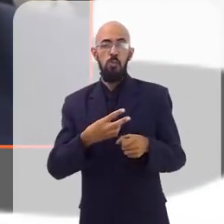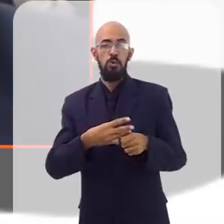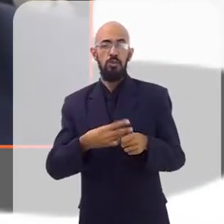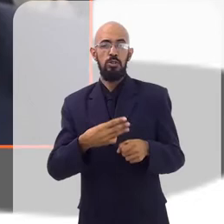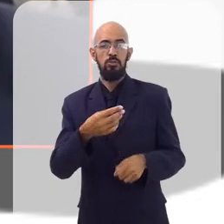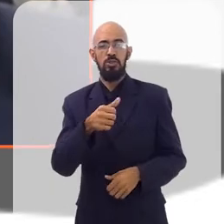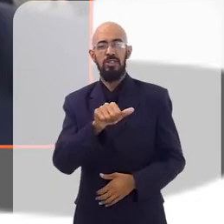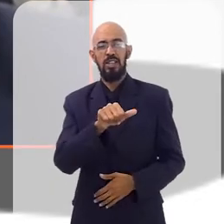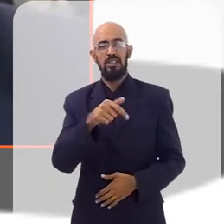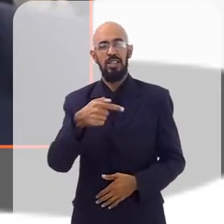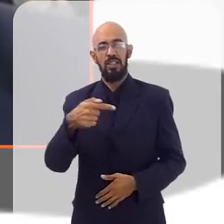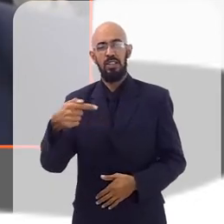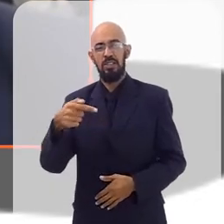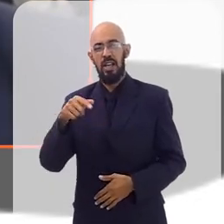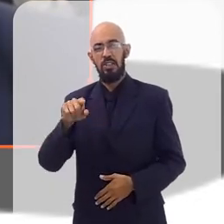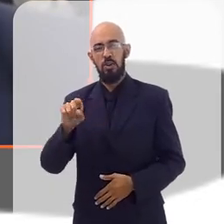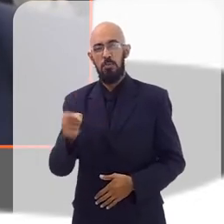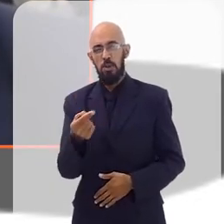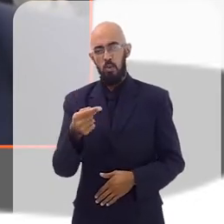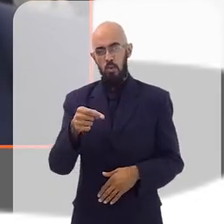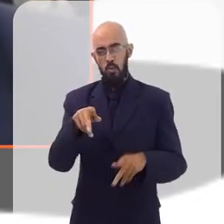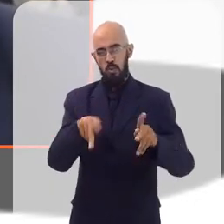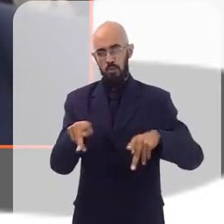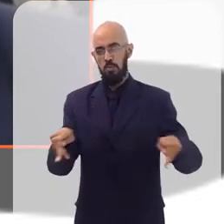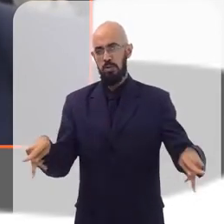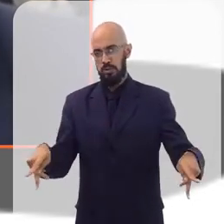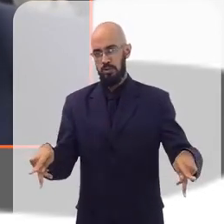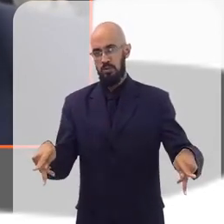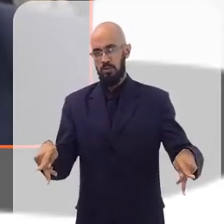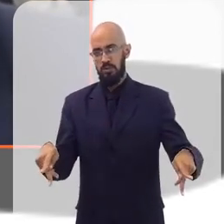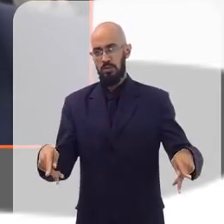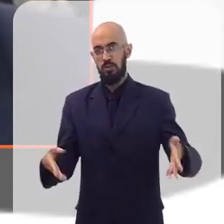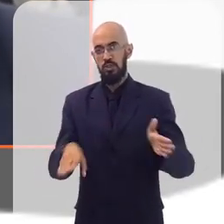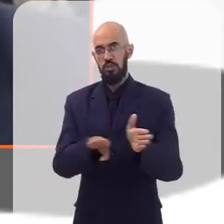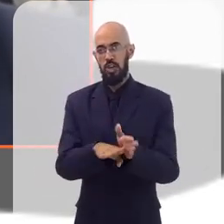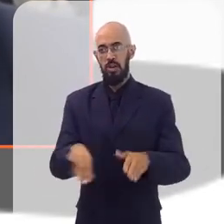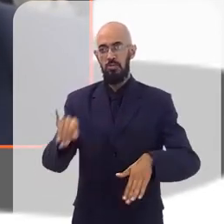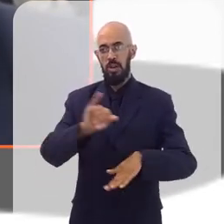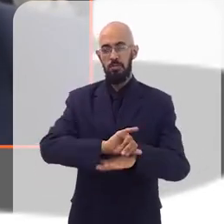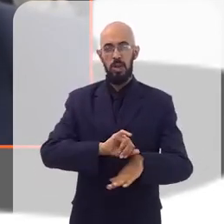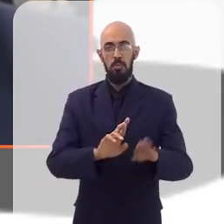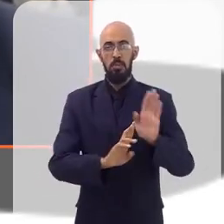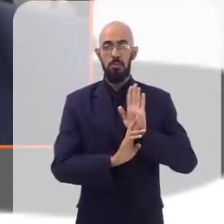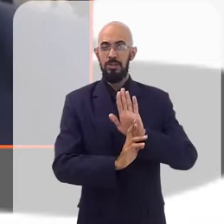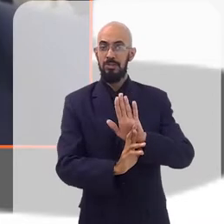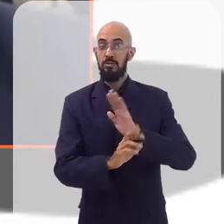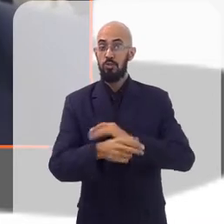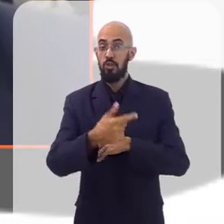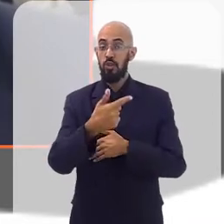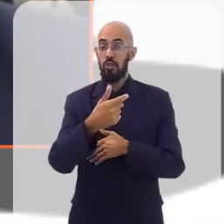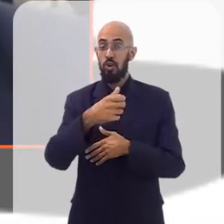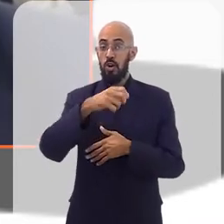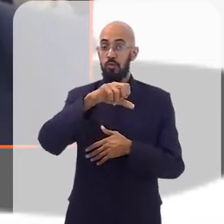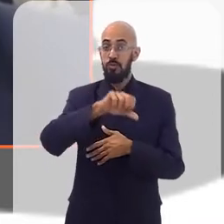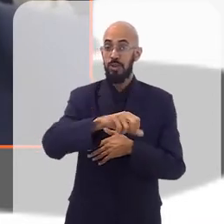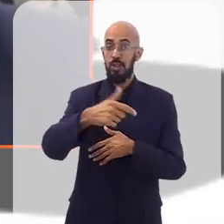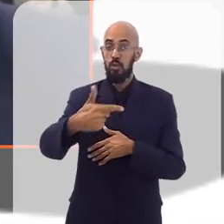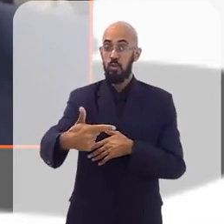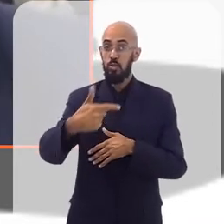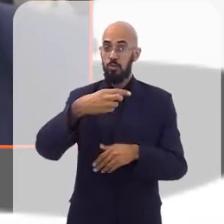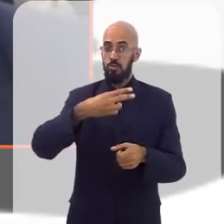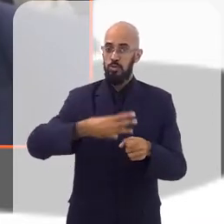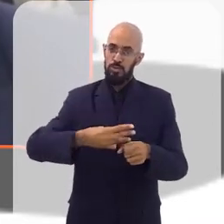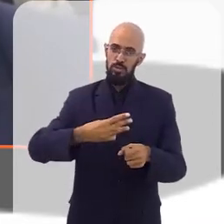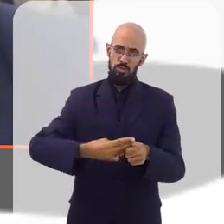de 177 mil habitantes e você vem uma capital para representar 92 municípios